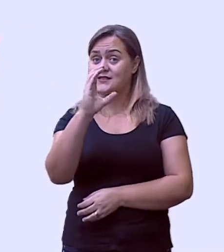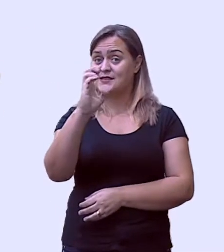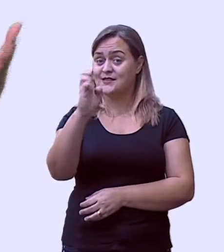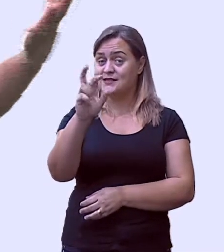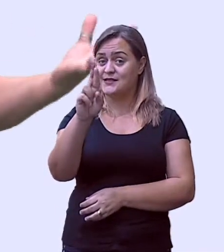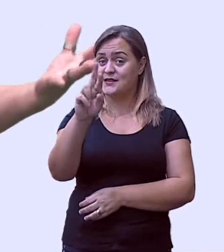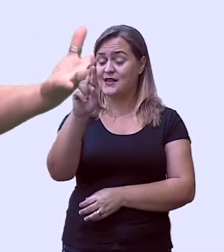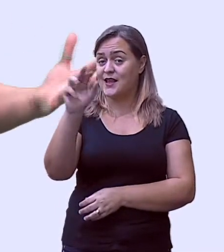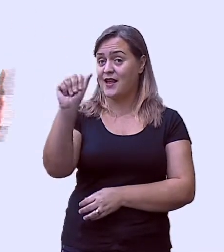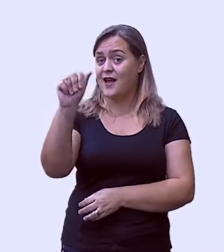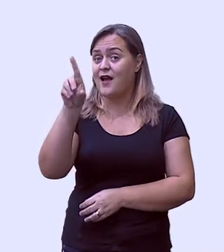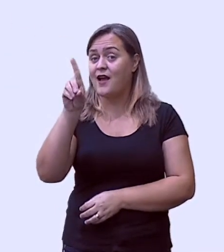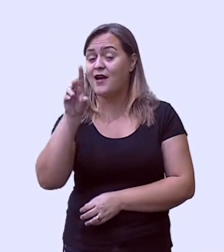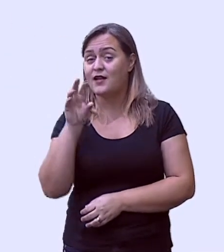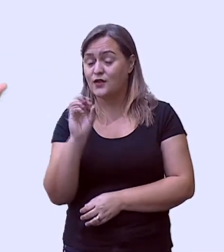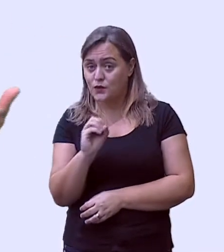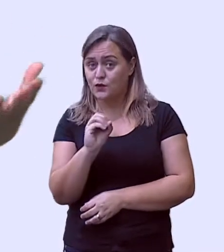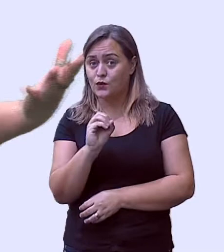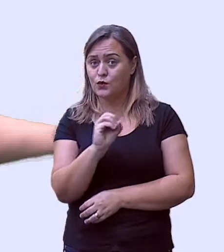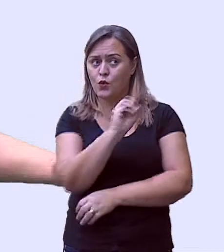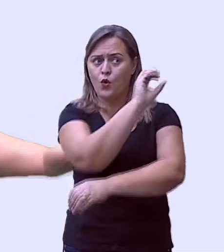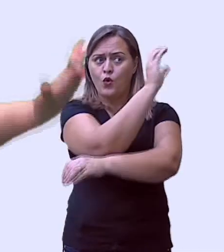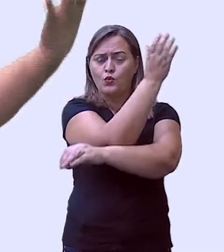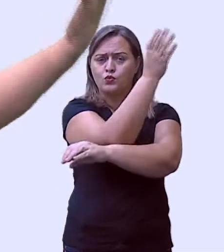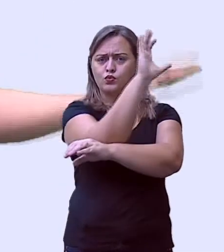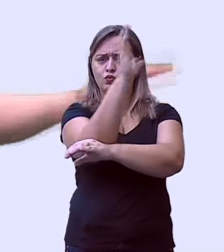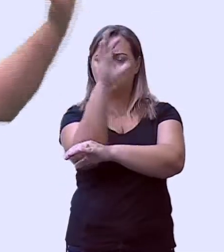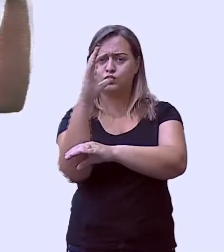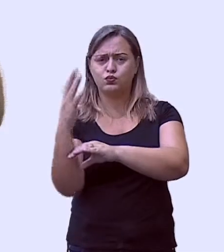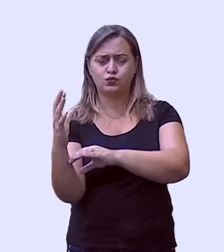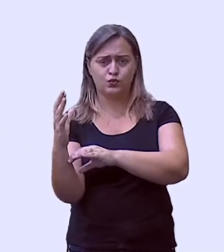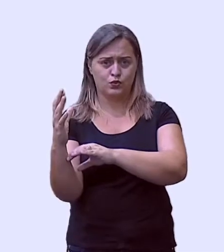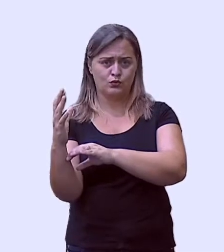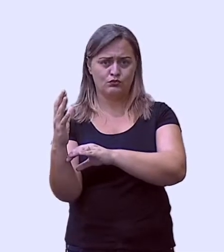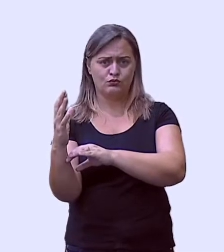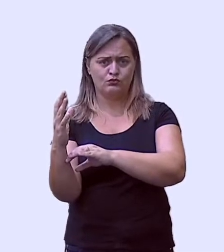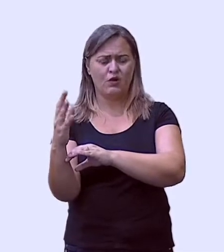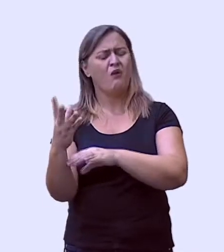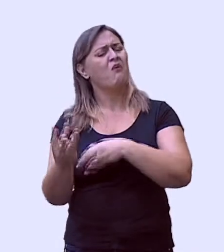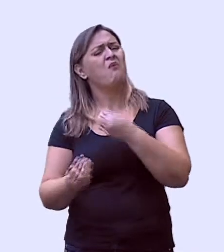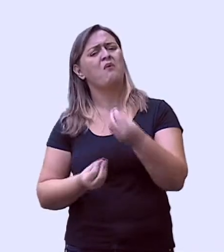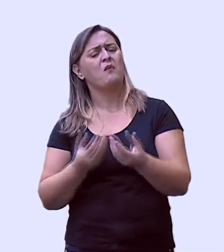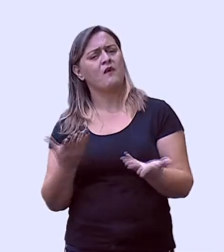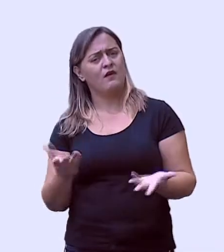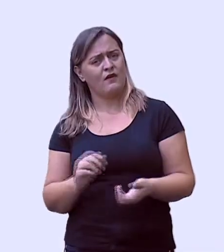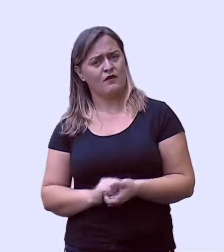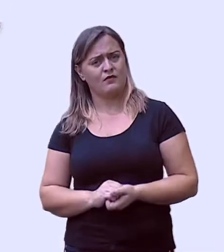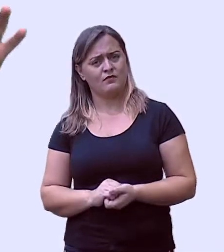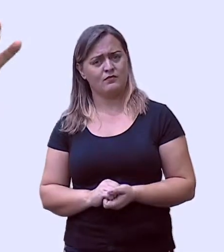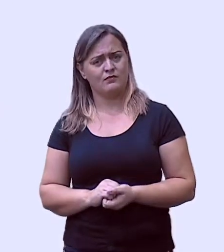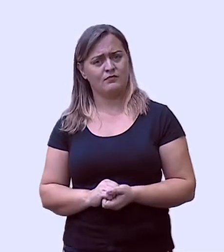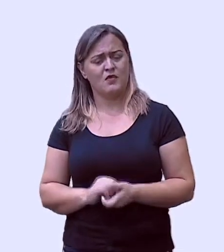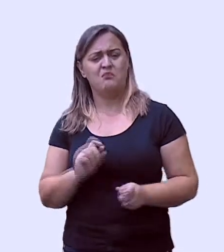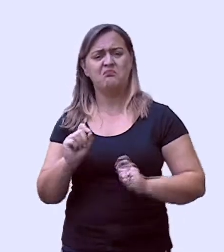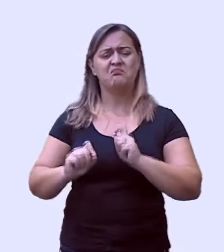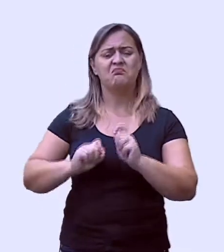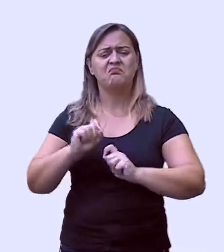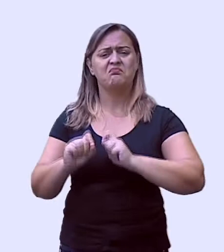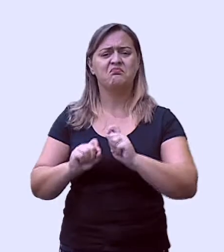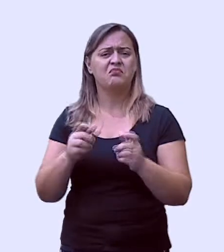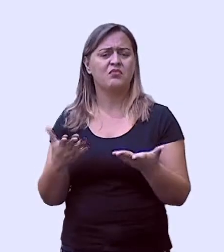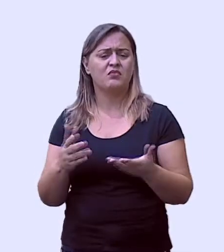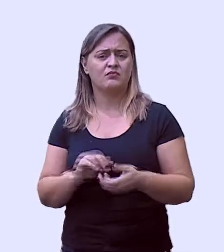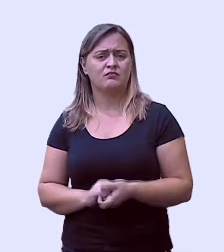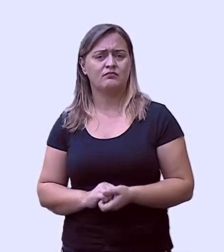Cerrado, como seria? Quais são as condições e as características deste bioma? Ele é considerado o